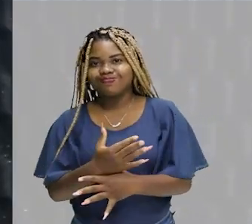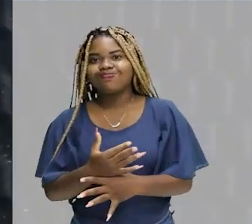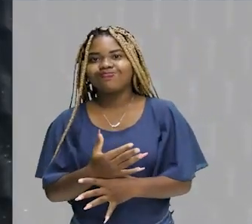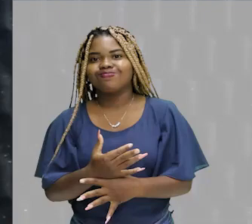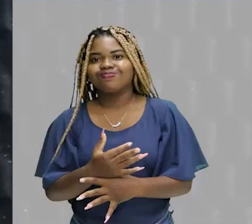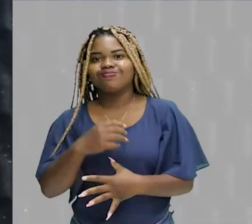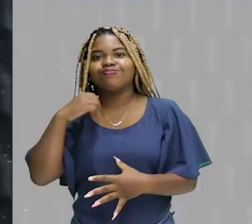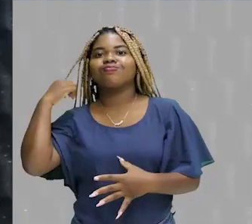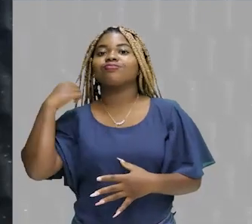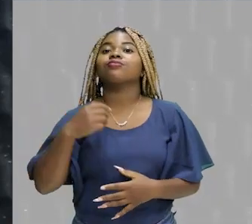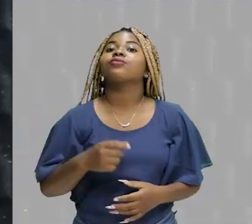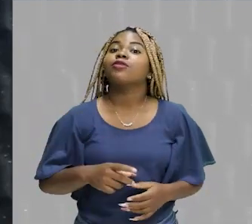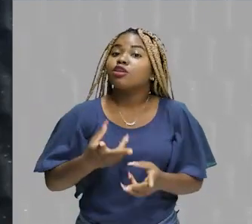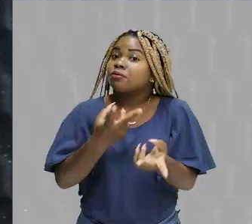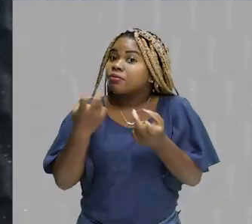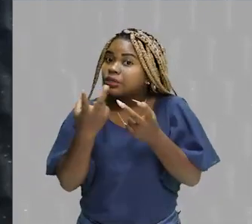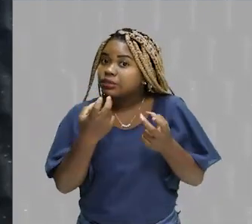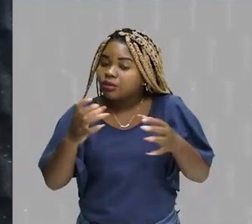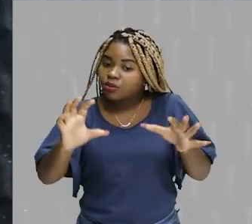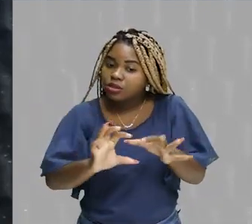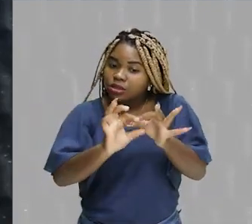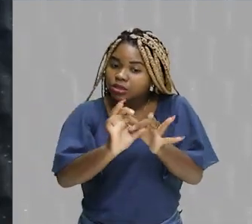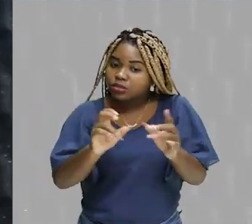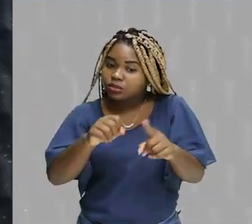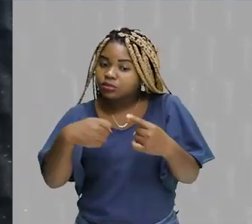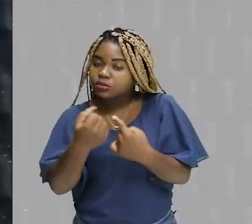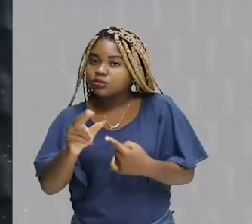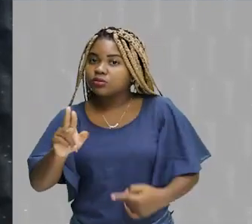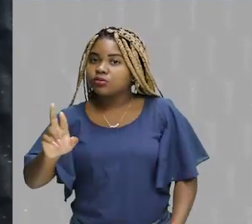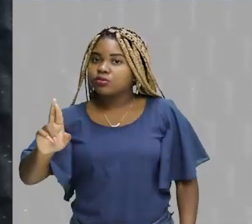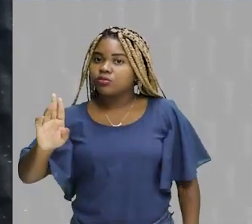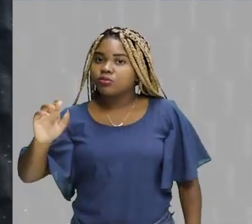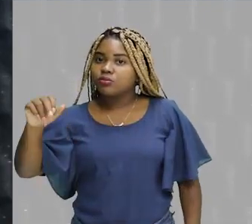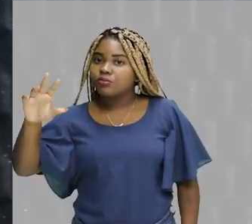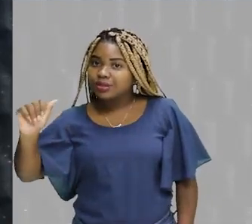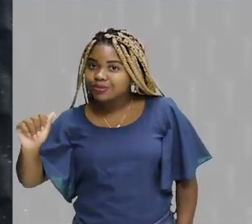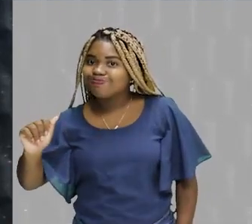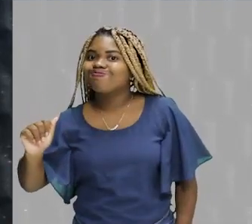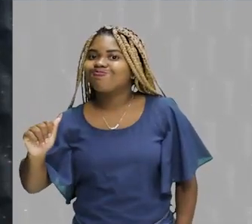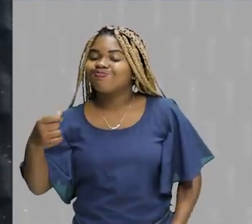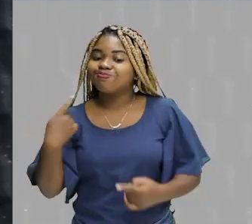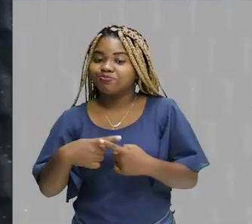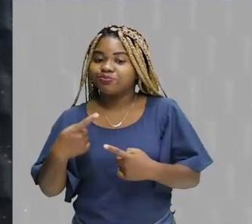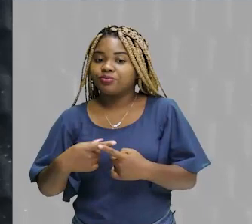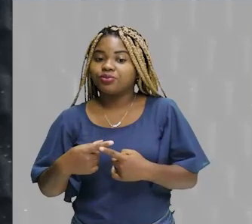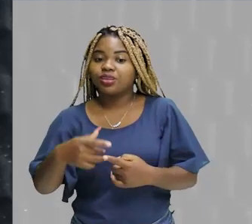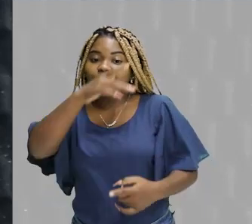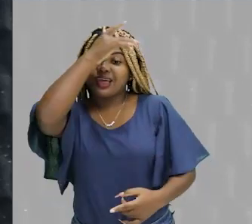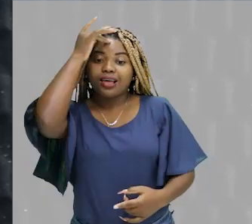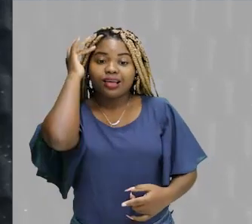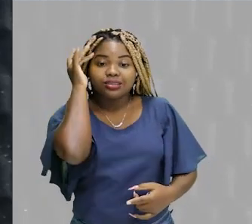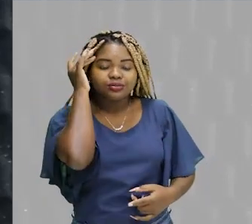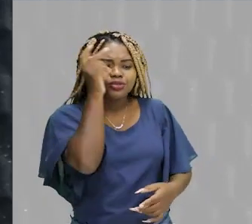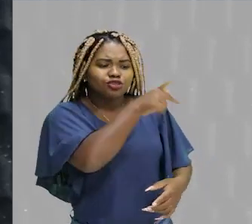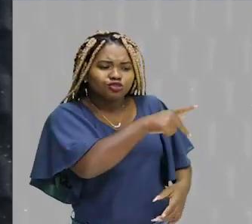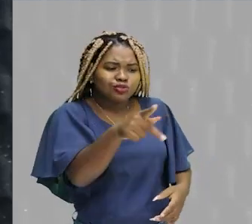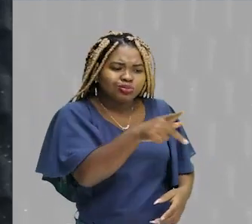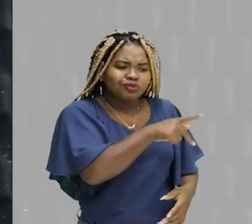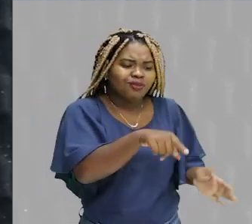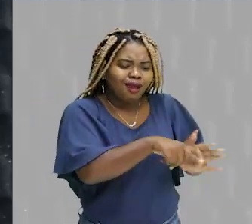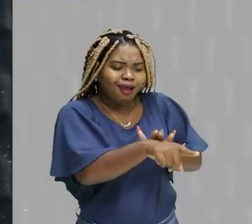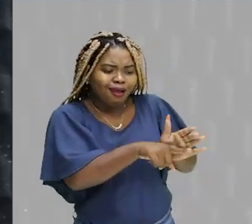que a ligação com a sociologia urbana? Porque essa galera de Chicago, esses caras aqui,